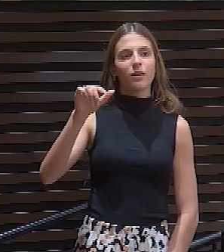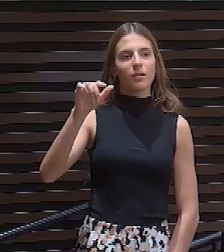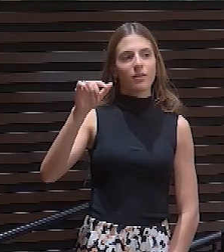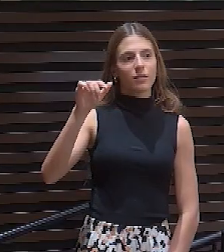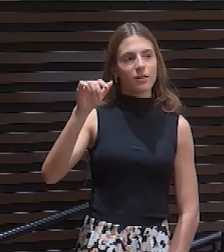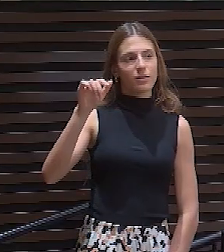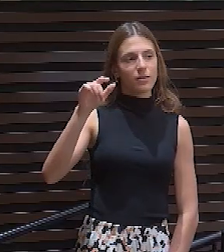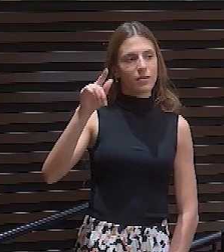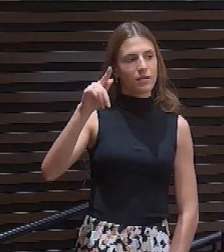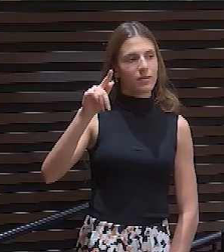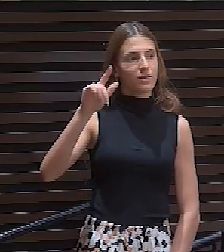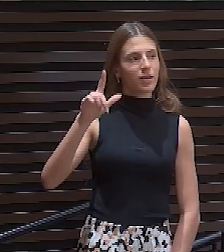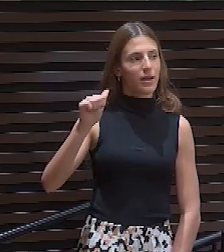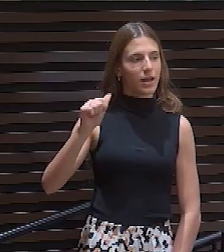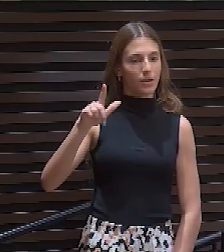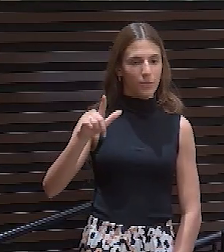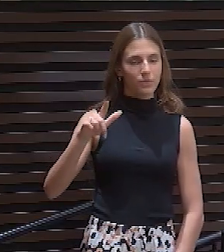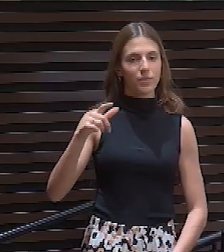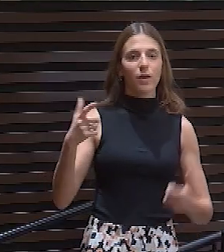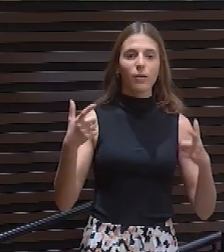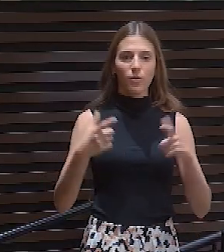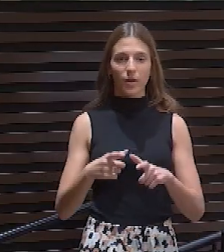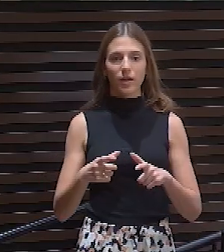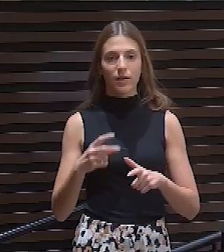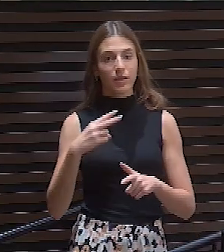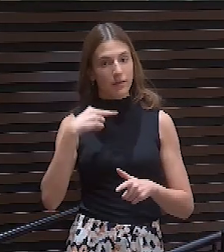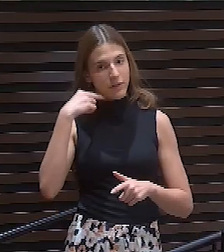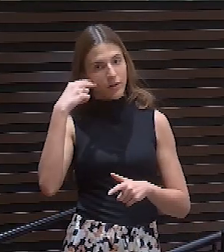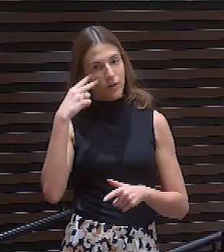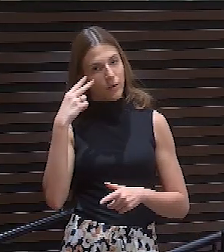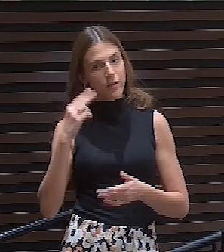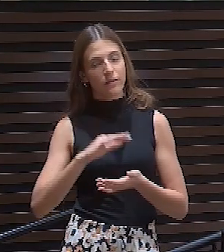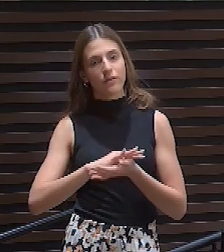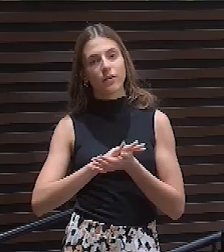onde a vergonha foi removida.